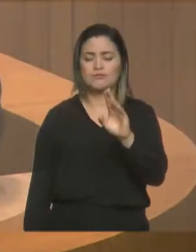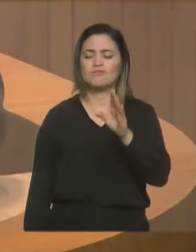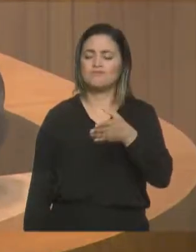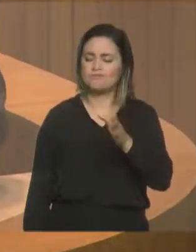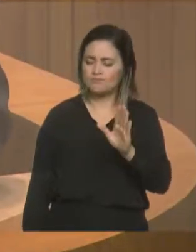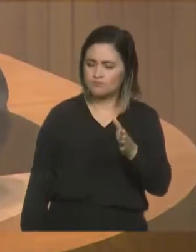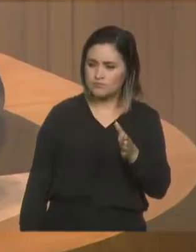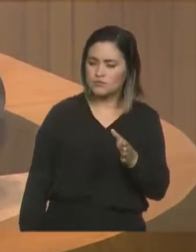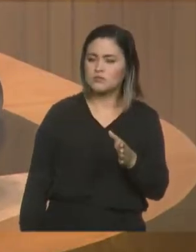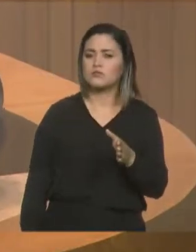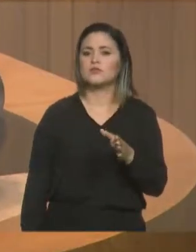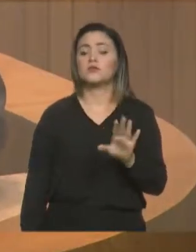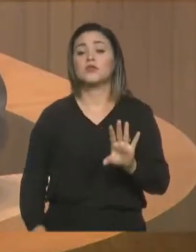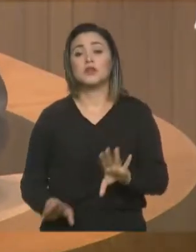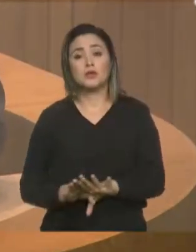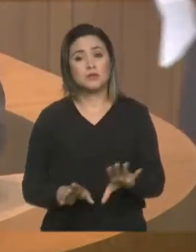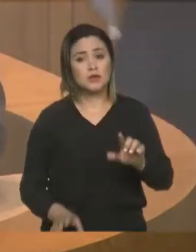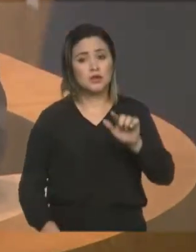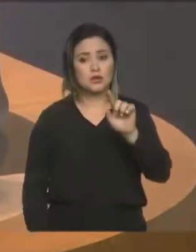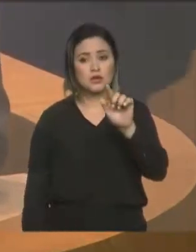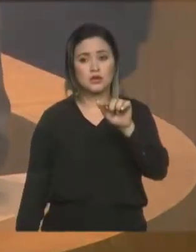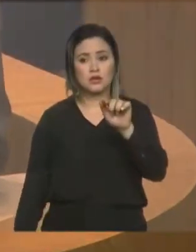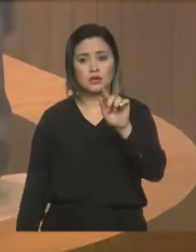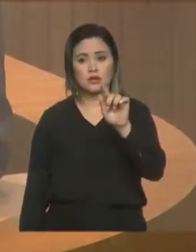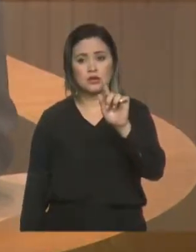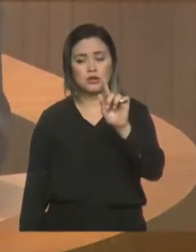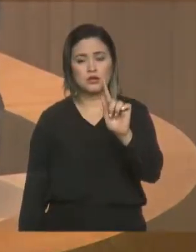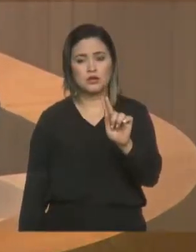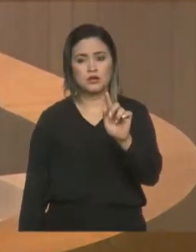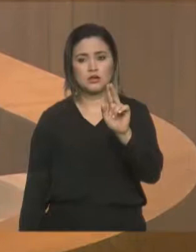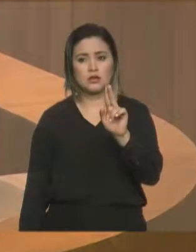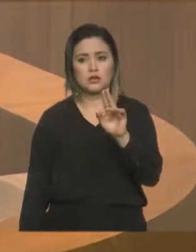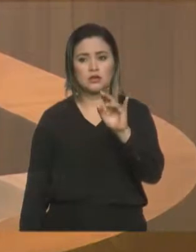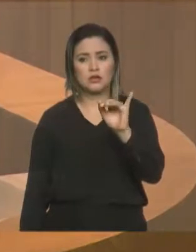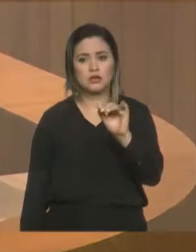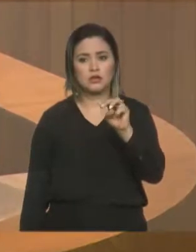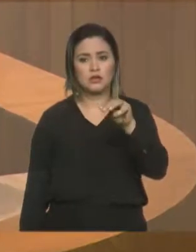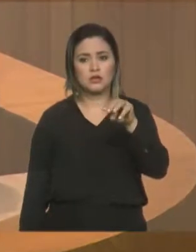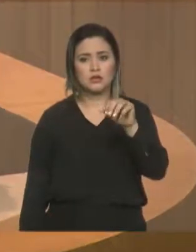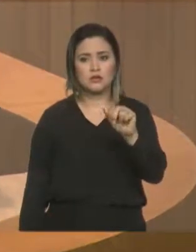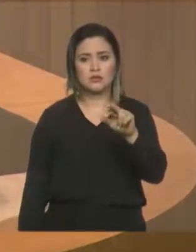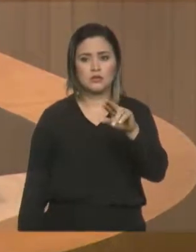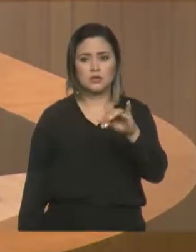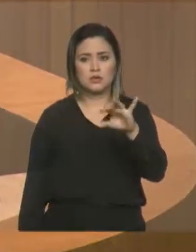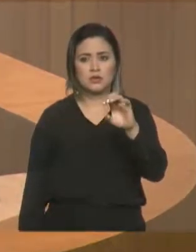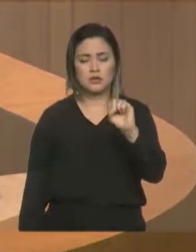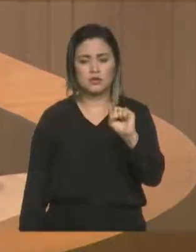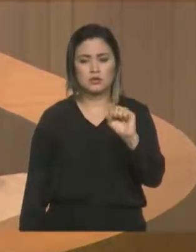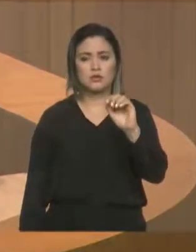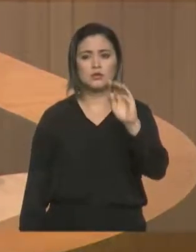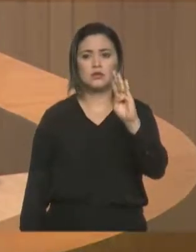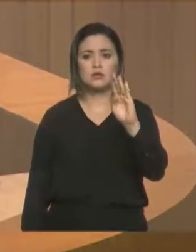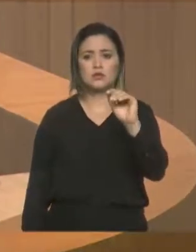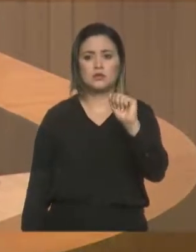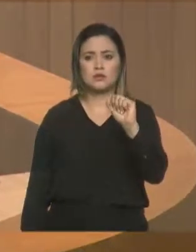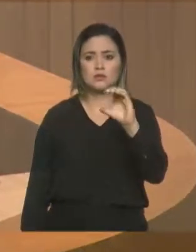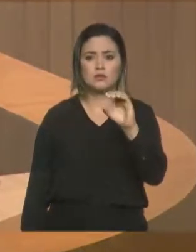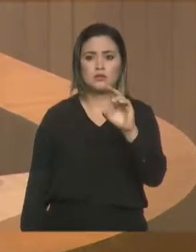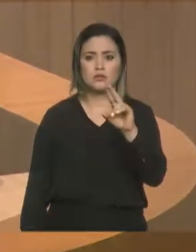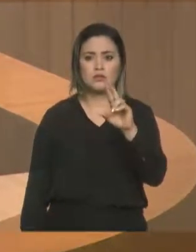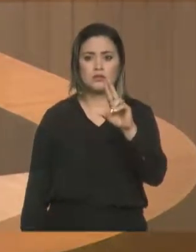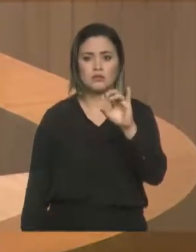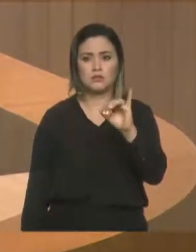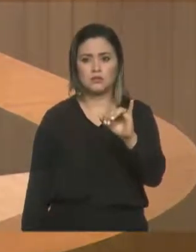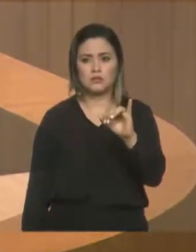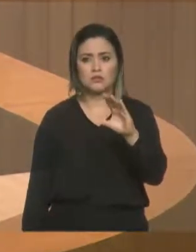no município vizinho de Guimarães, Bacuri, Cedral, Porto Rico, chegando com certeza